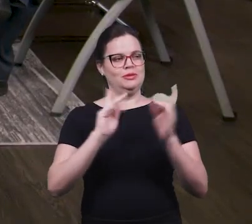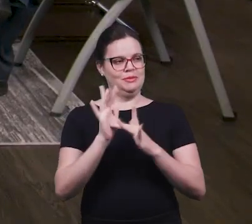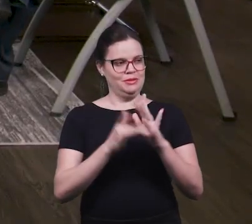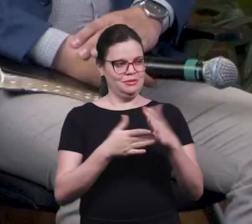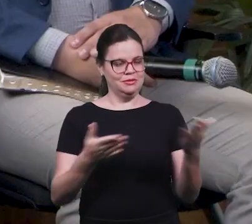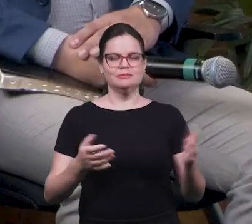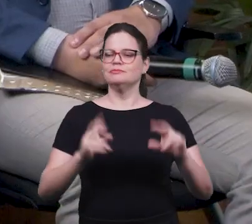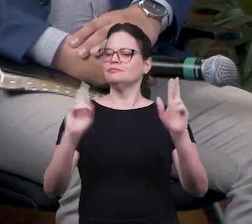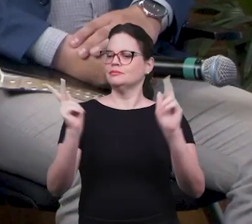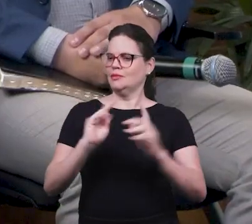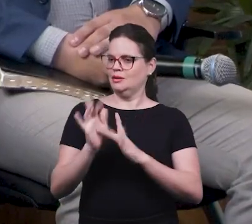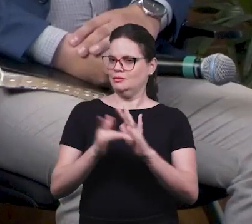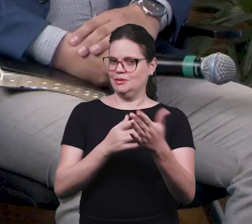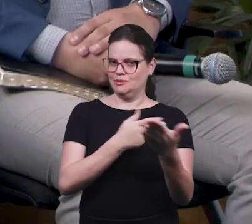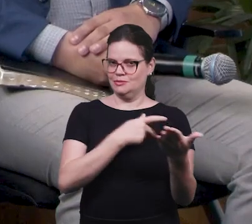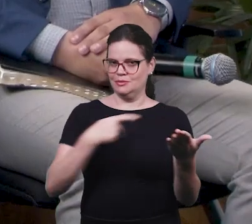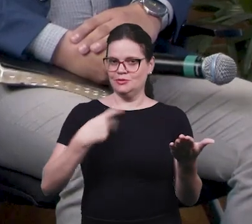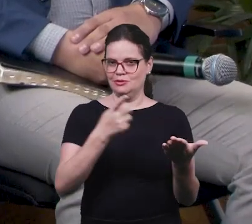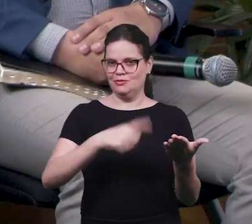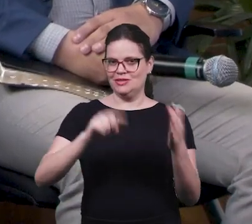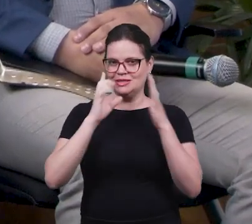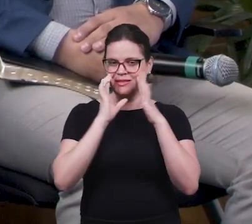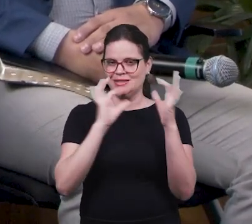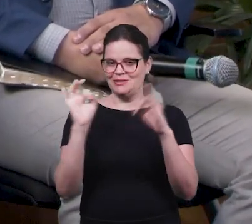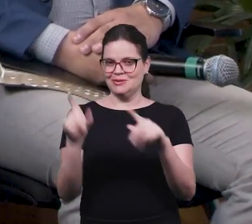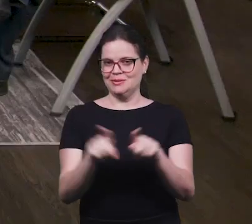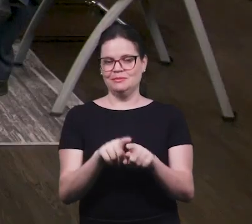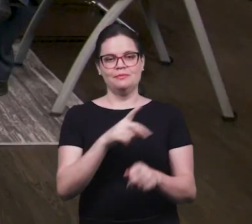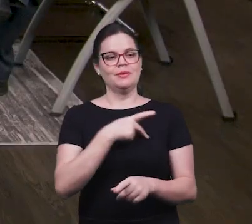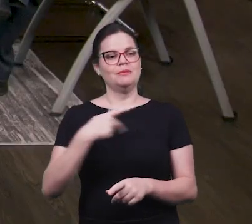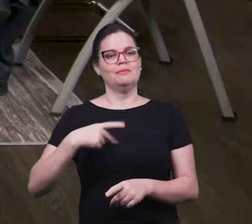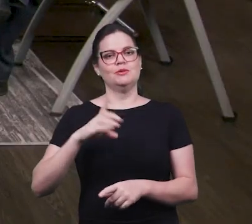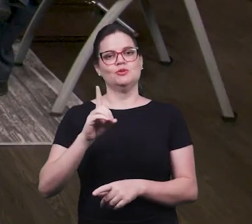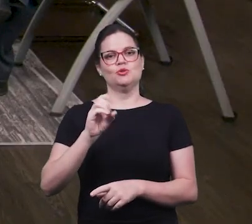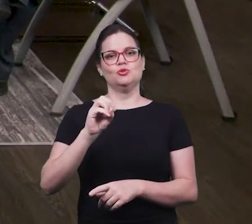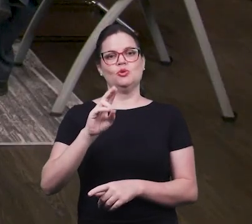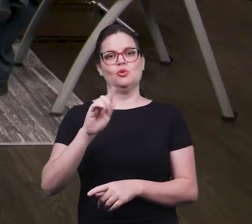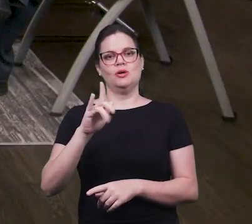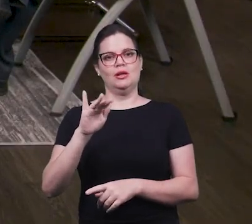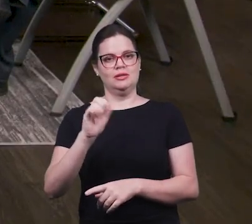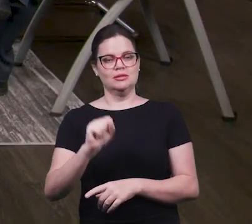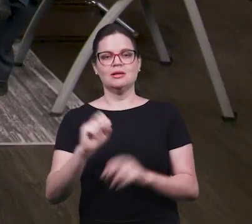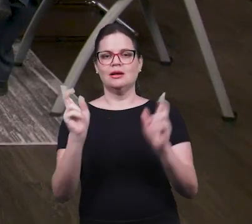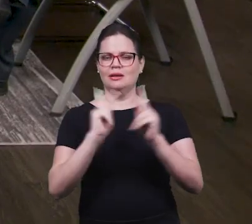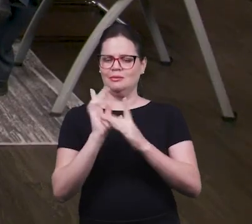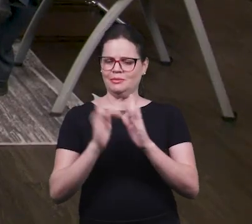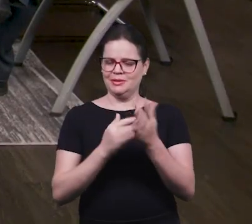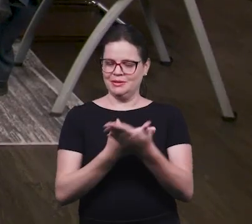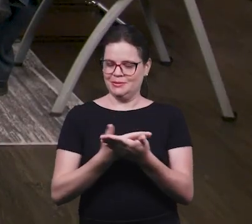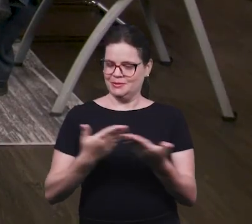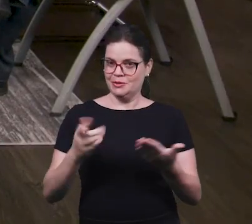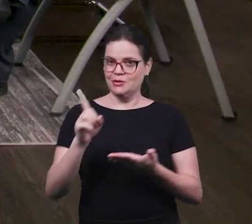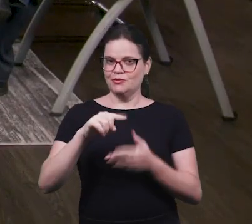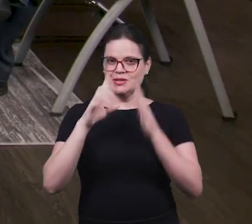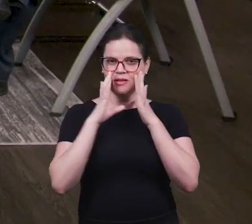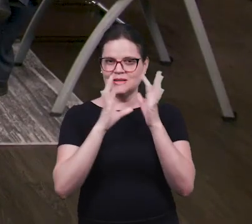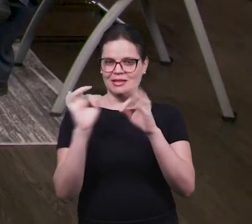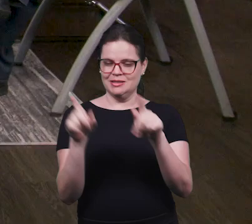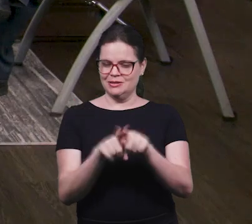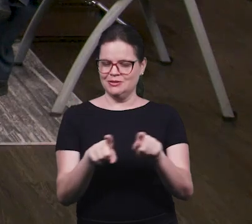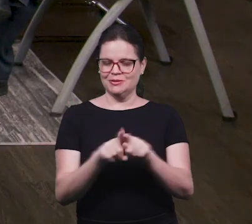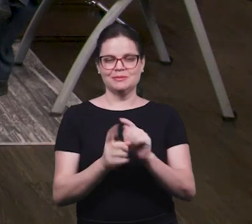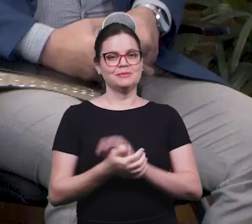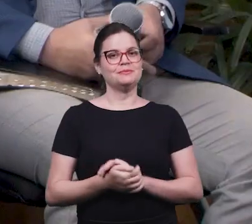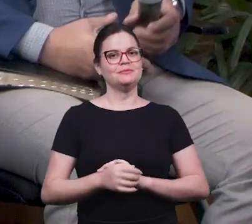Paz do Senhor a todos os pastores e todos que nos acompanham. Pastor Douglas Spangeros, paz do Senhor. A paz do Senhor a todos, aqueles que nos acompanham